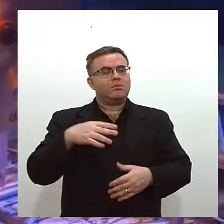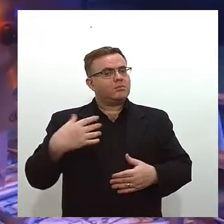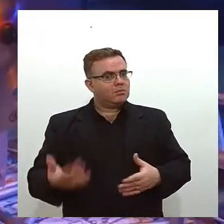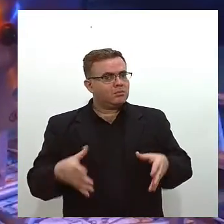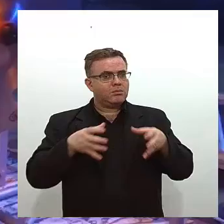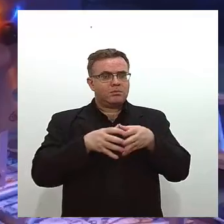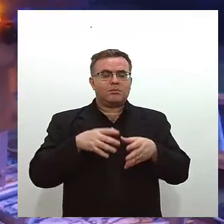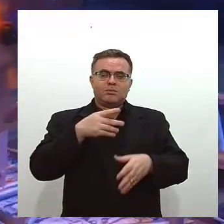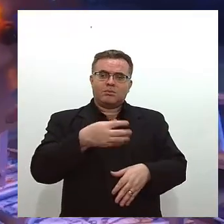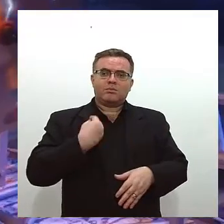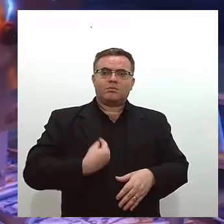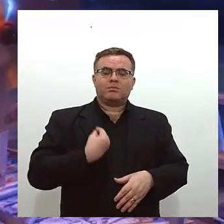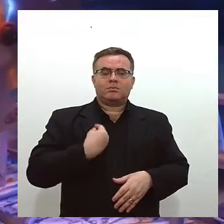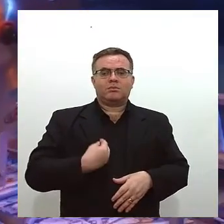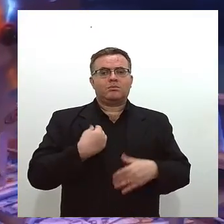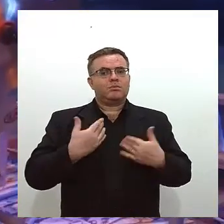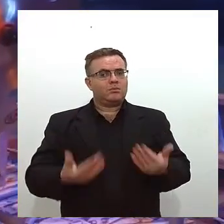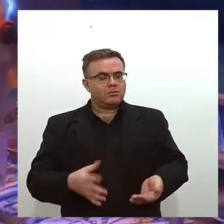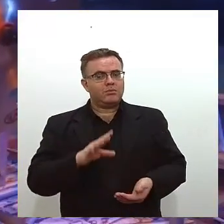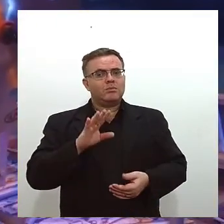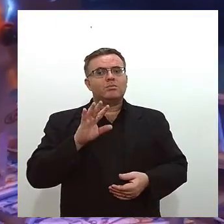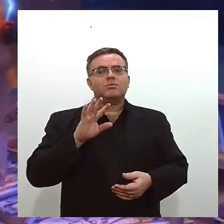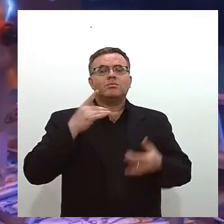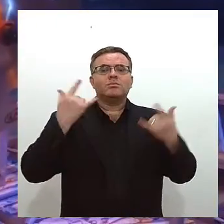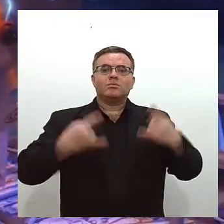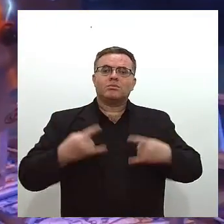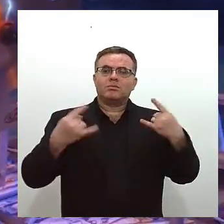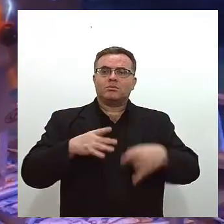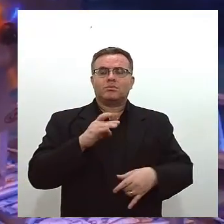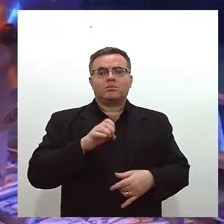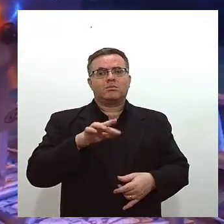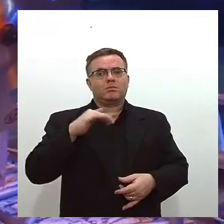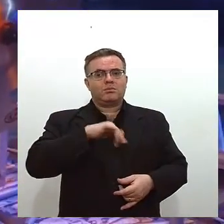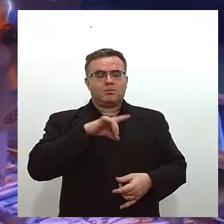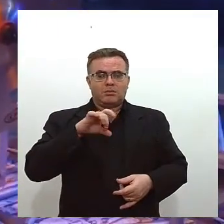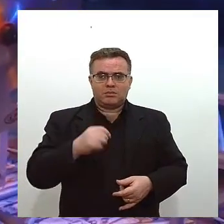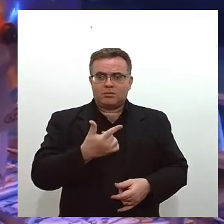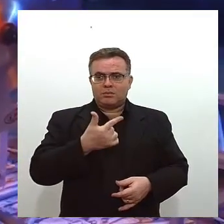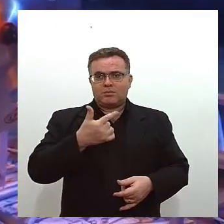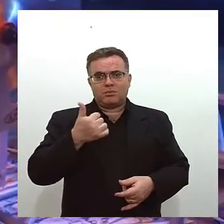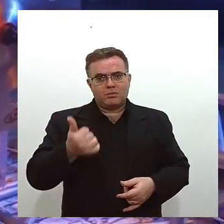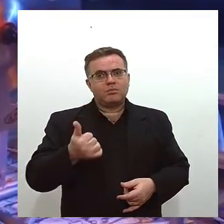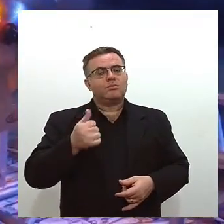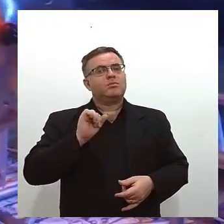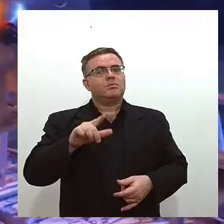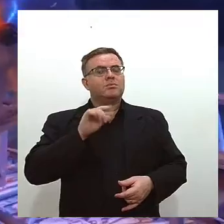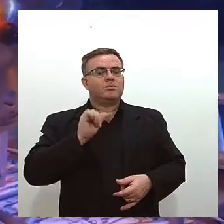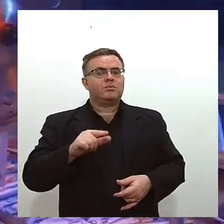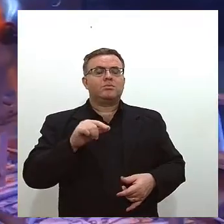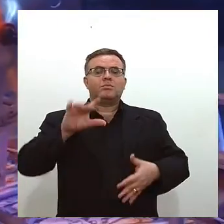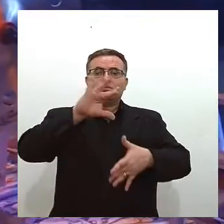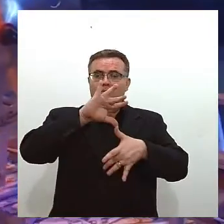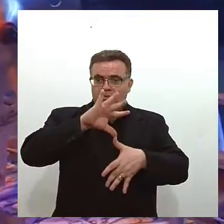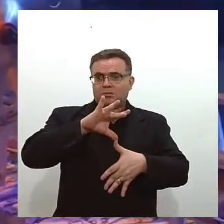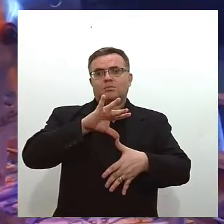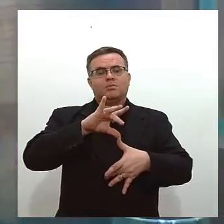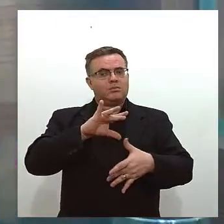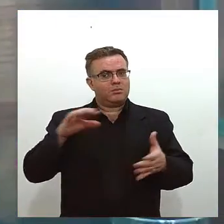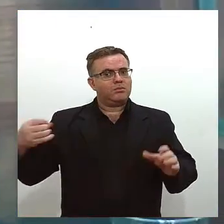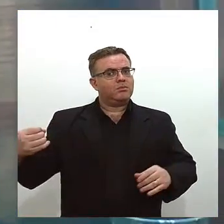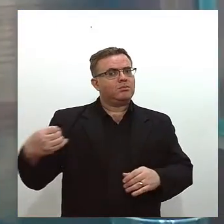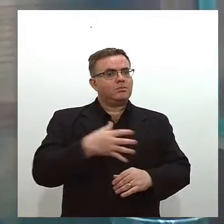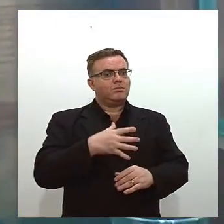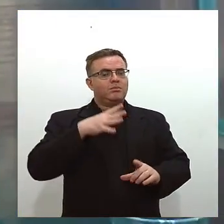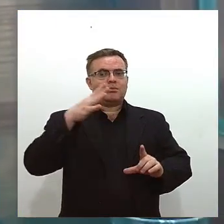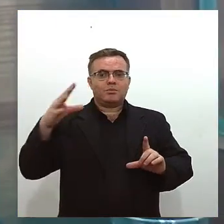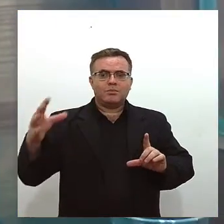do evento. O Rock Sertão será realizado dia 21 de agosto, na cidade de Nossa Senhora da Glória, e a nova edição vai